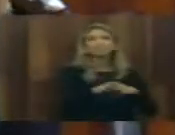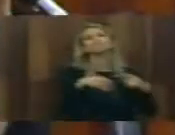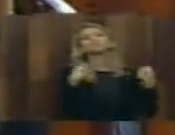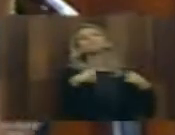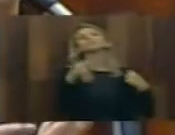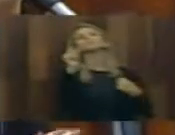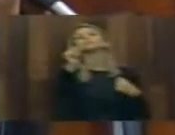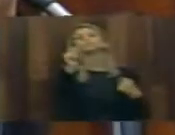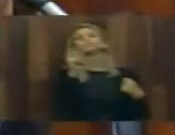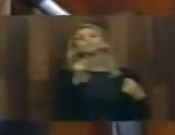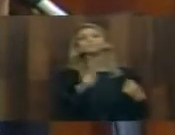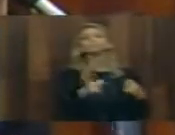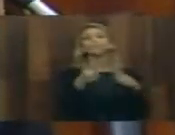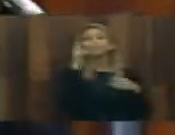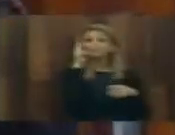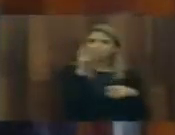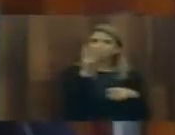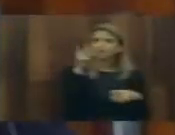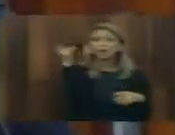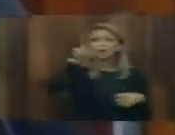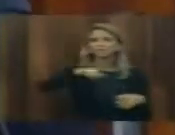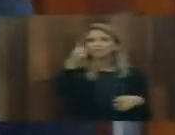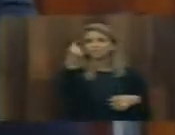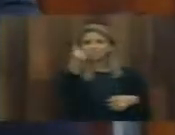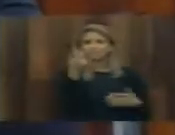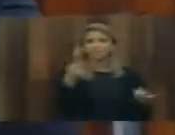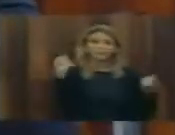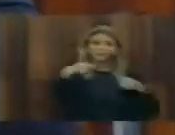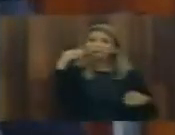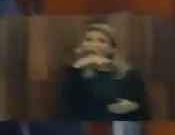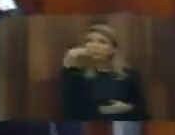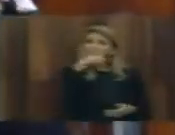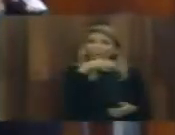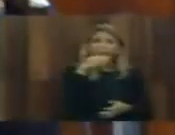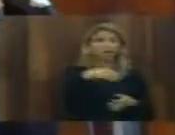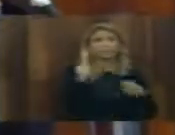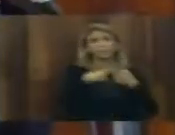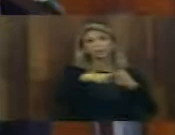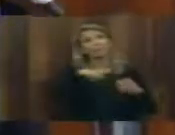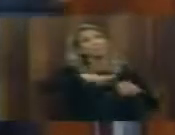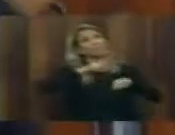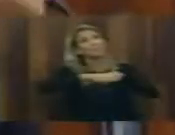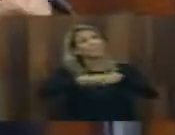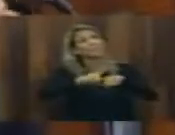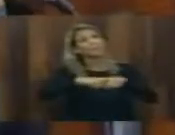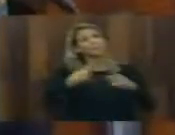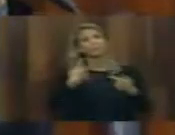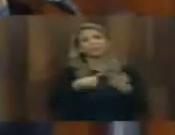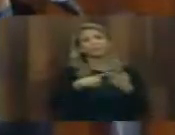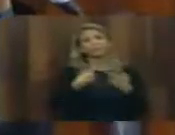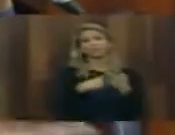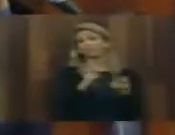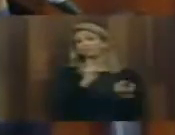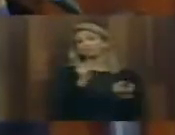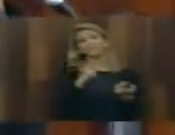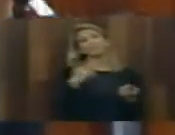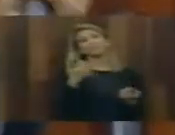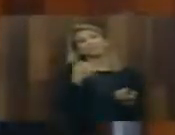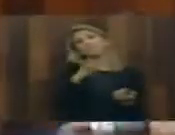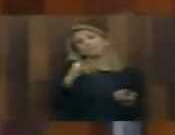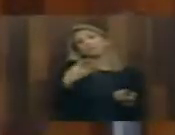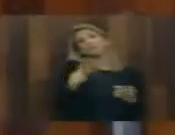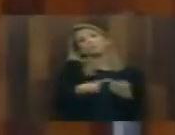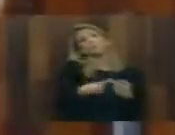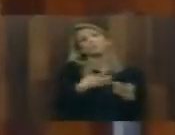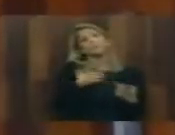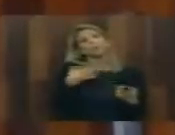quando receber de fato, correr e cumprir os prazos. Porque senão não adianta de nada o nosso trabalho que a gente faz, né, Aquiles? É